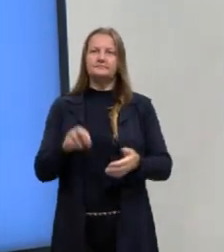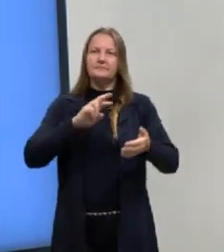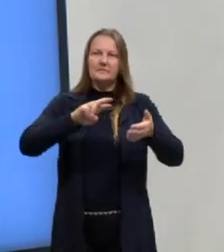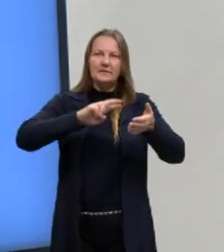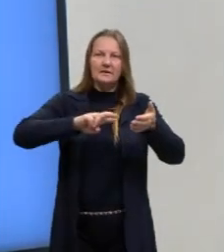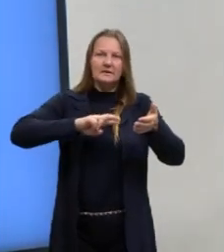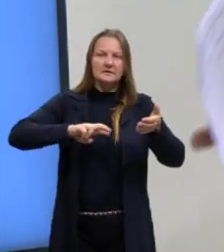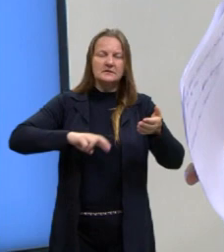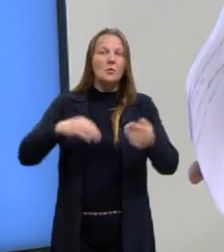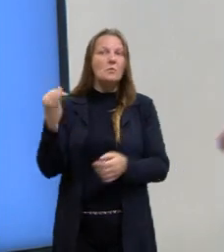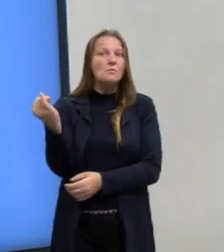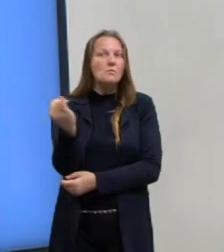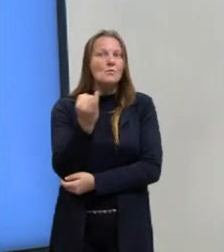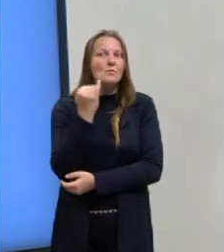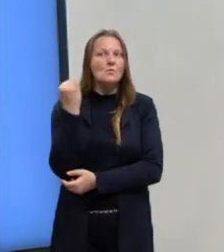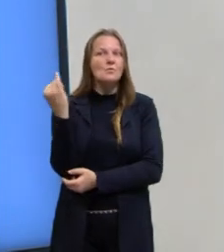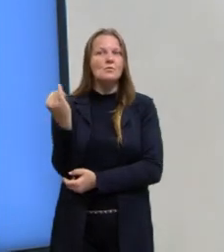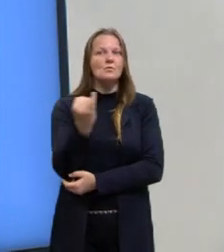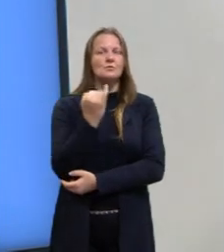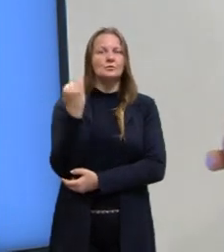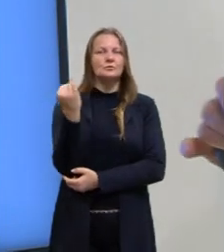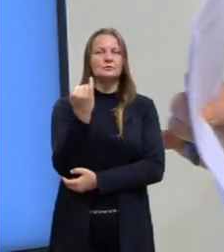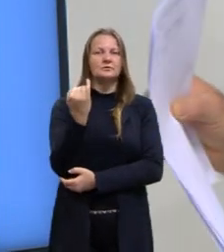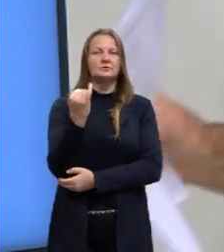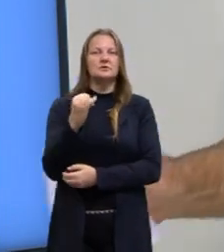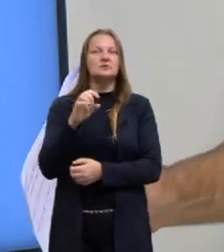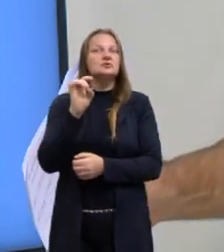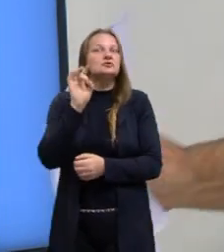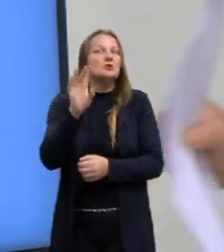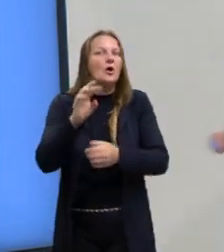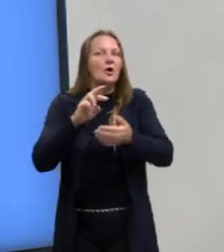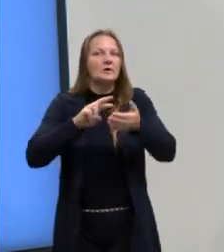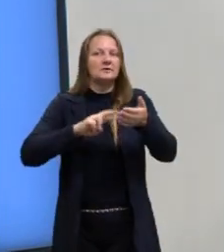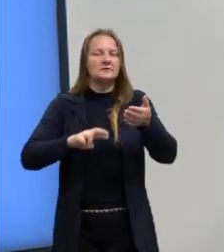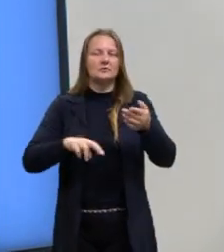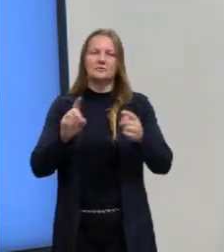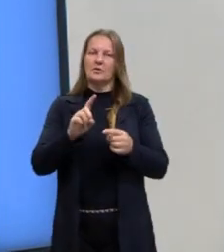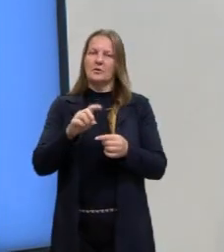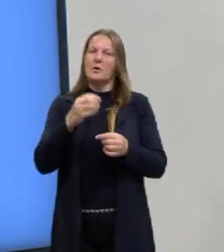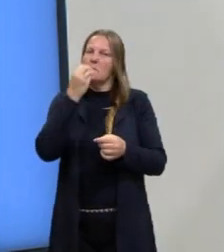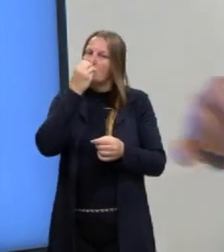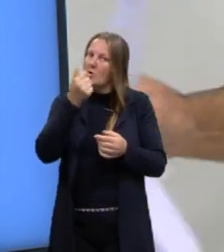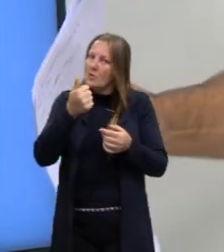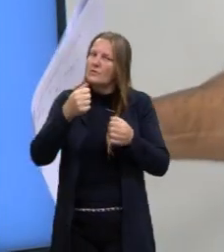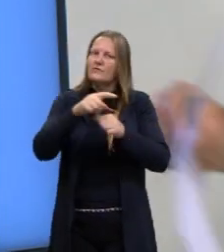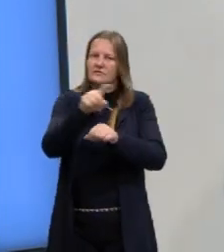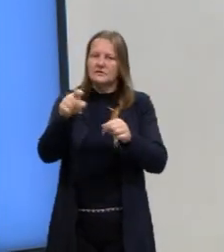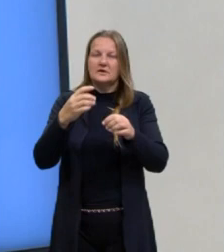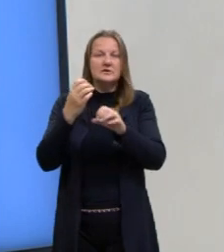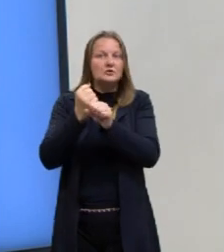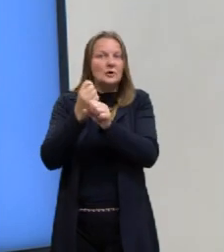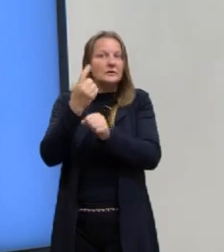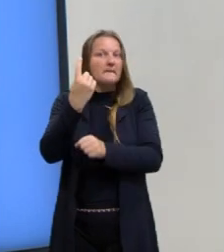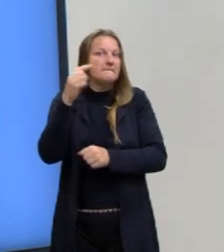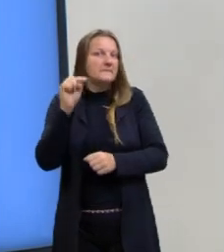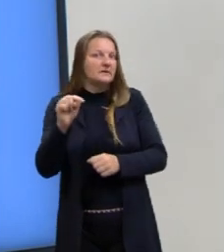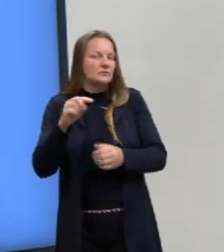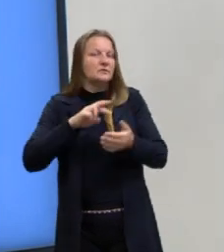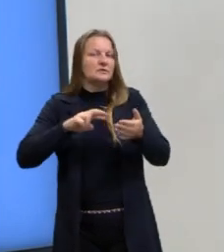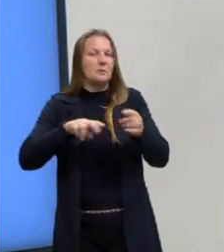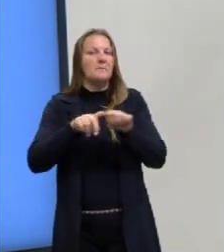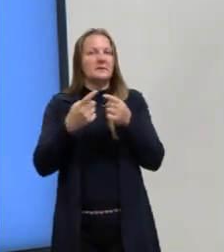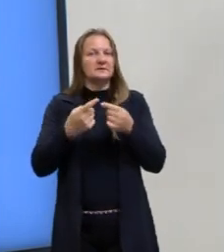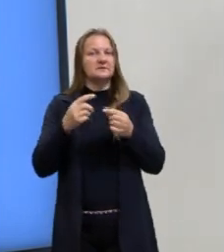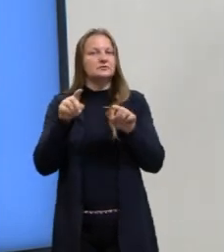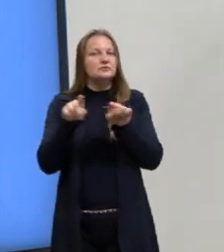a importância da redação mas não priorize somente a redação que bom tomara que você tire mil na redação mas também